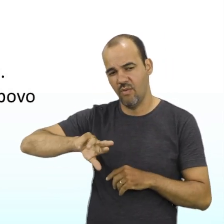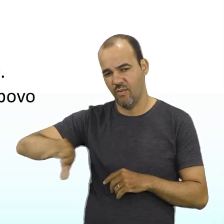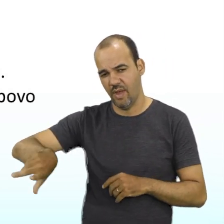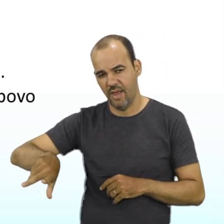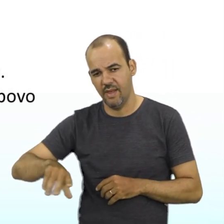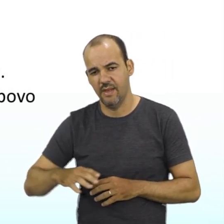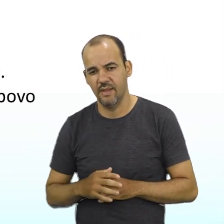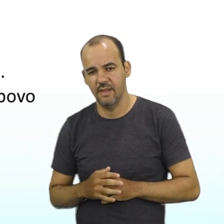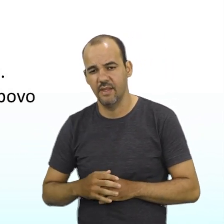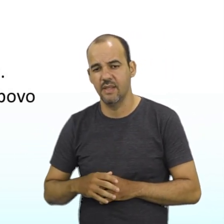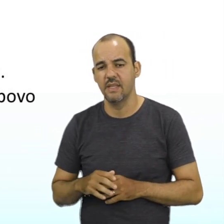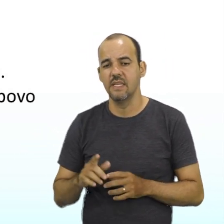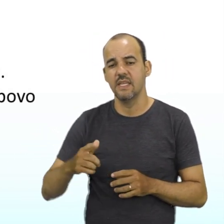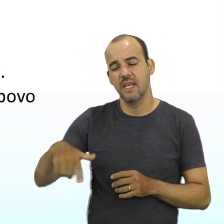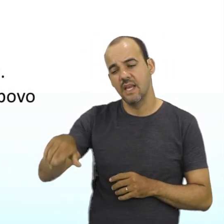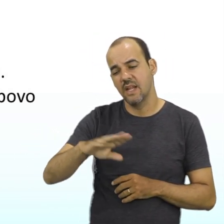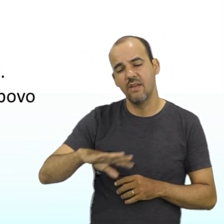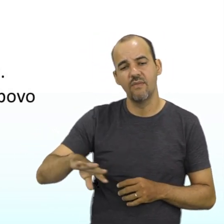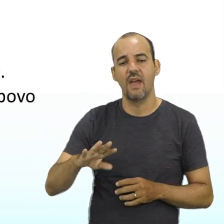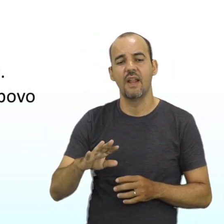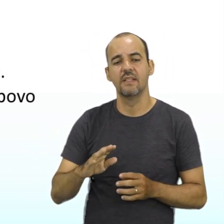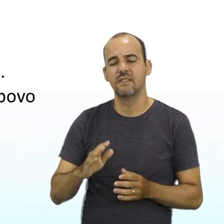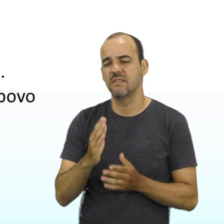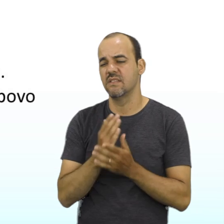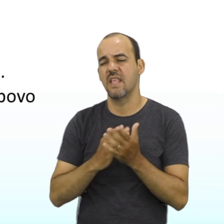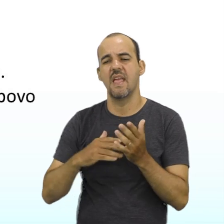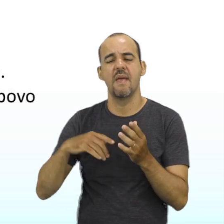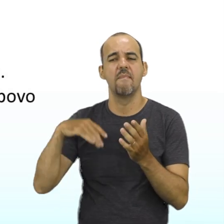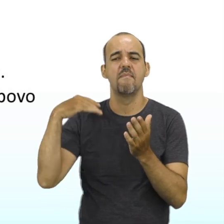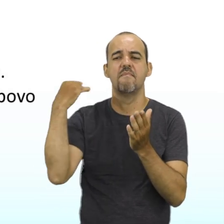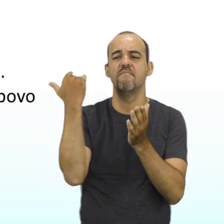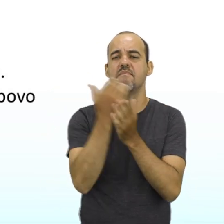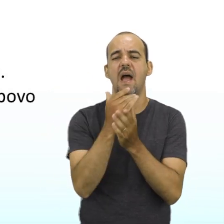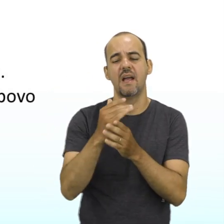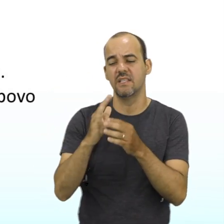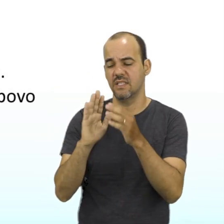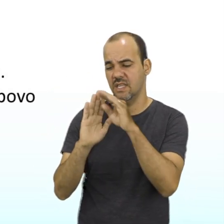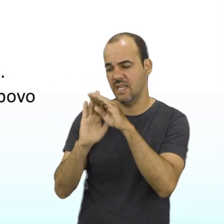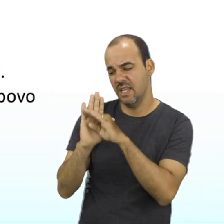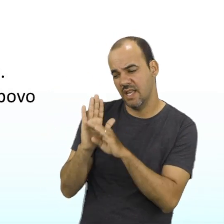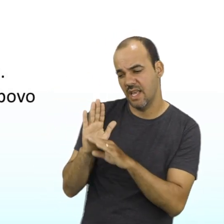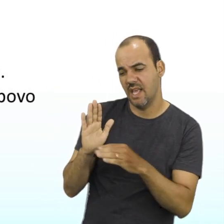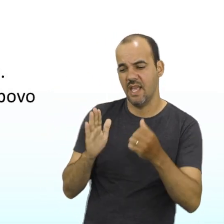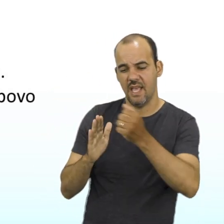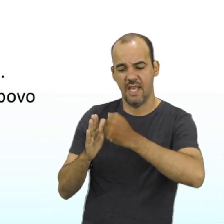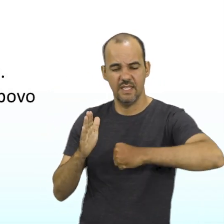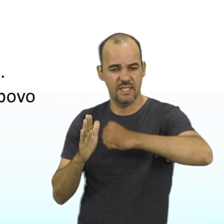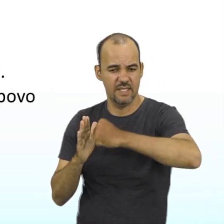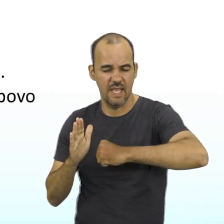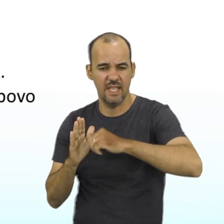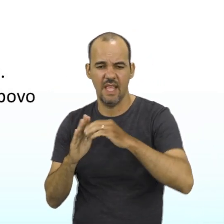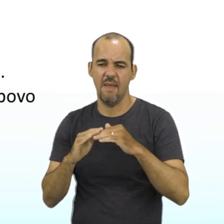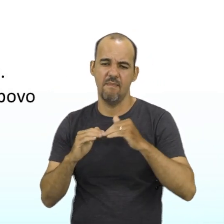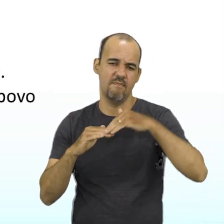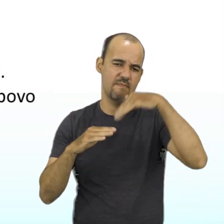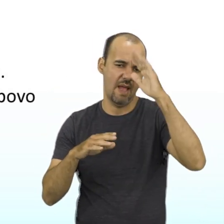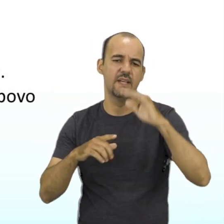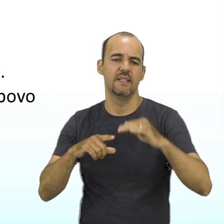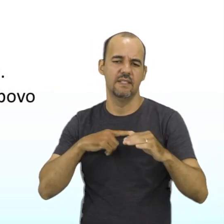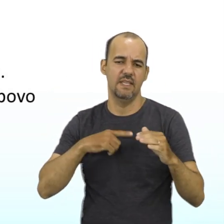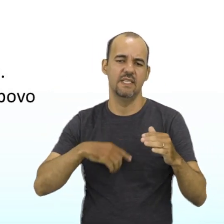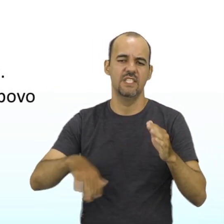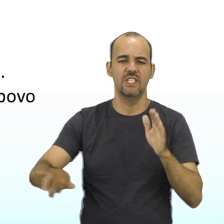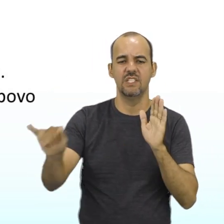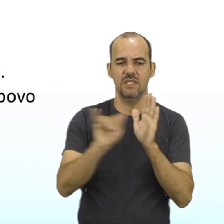diz son más que recetas, como você vê aí no PowerPoint, será identidade. E aí